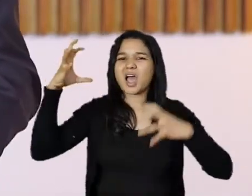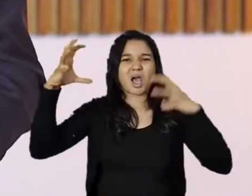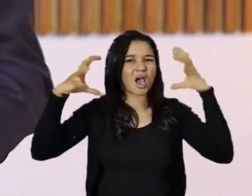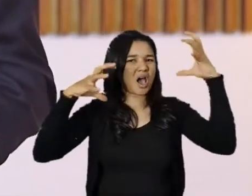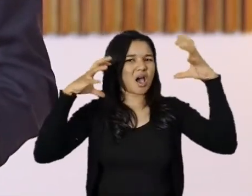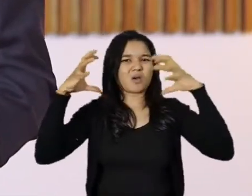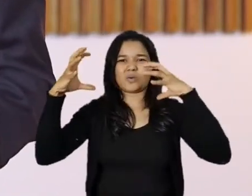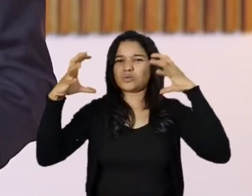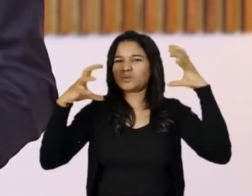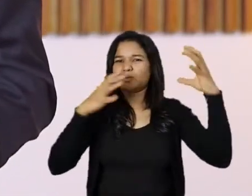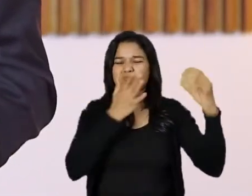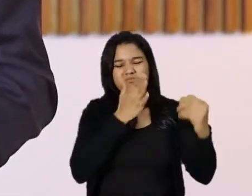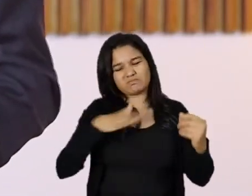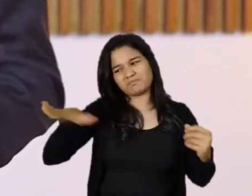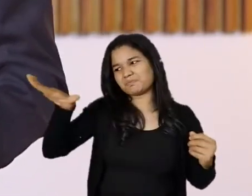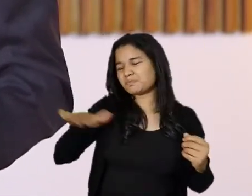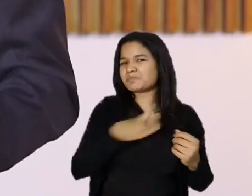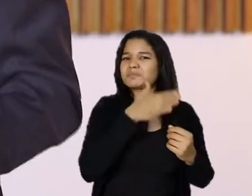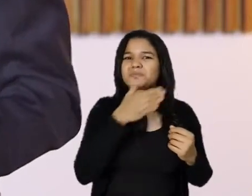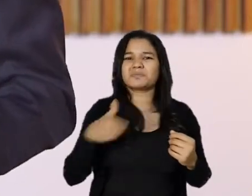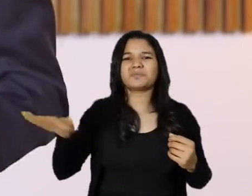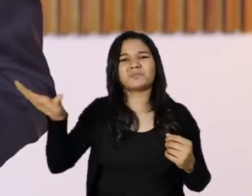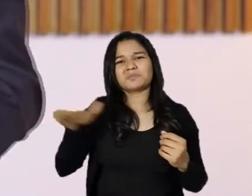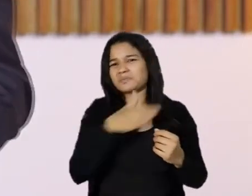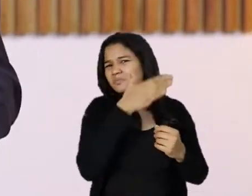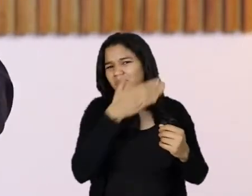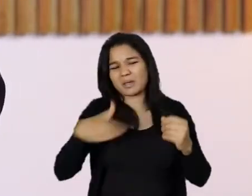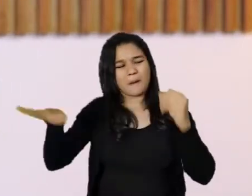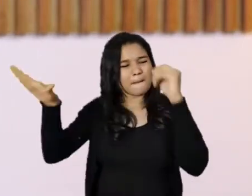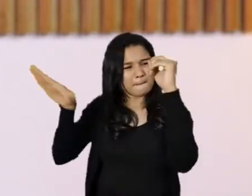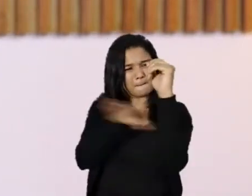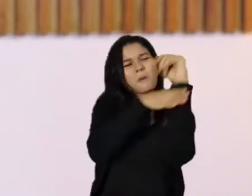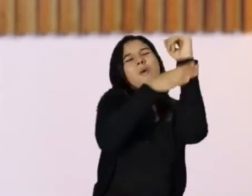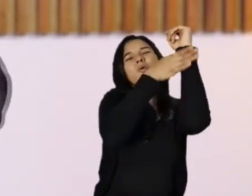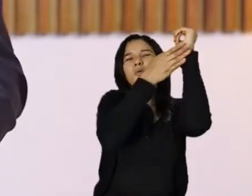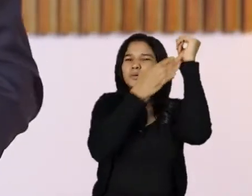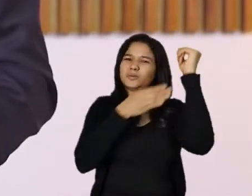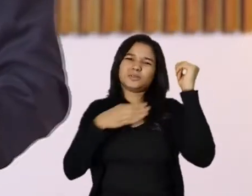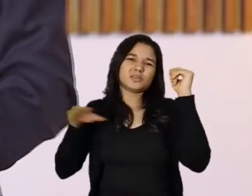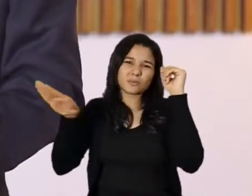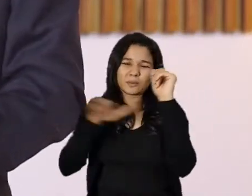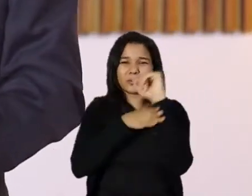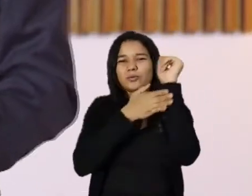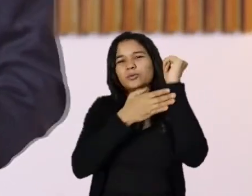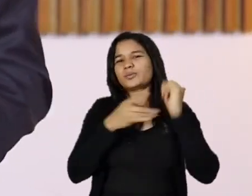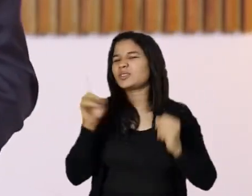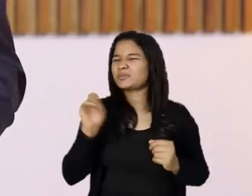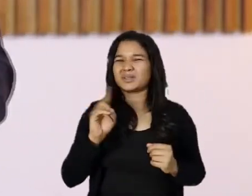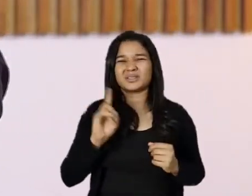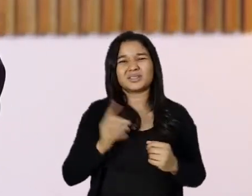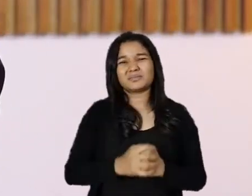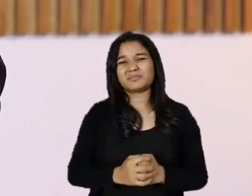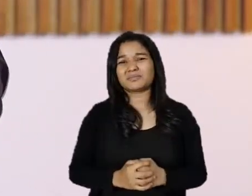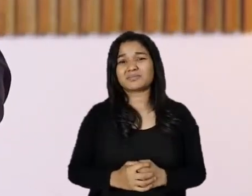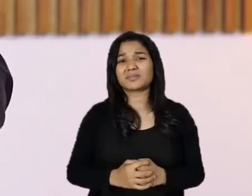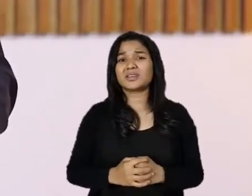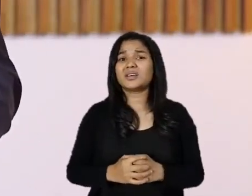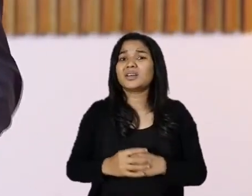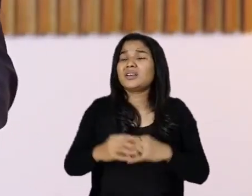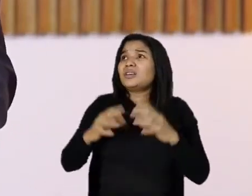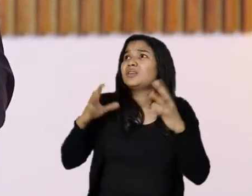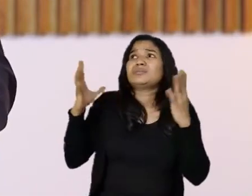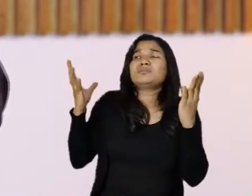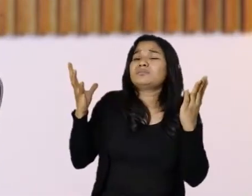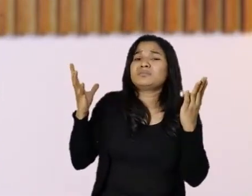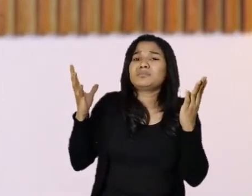essas pessoas da proteção. Os animais se jogavam nos seres humanos, como quem diz, salva a minha vida, eu sei que eu vou perecer.